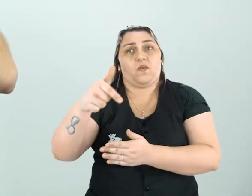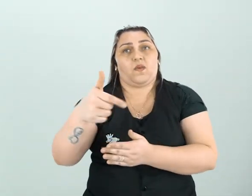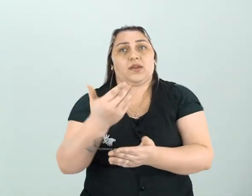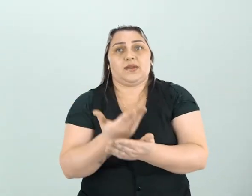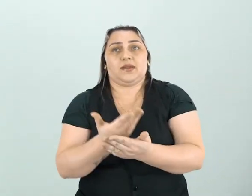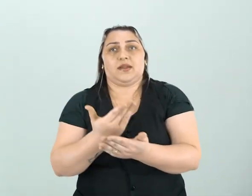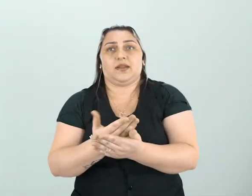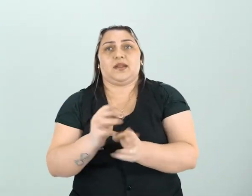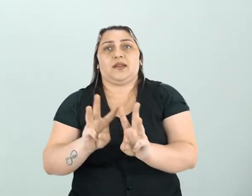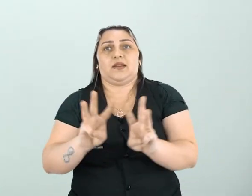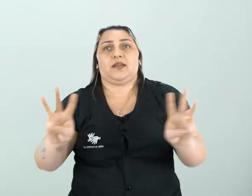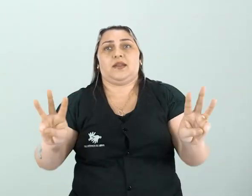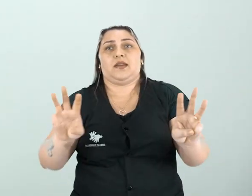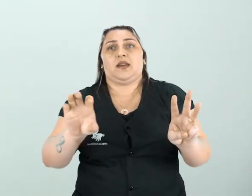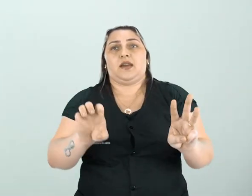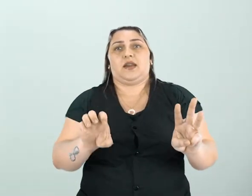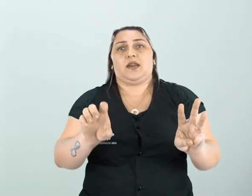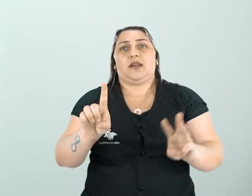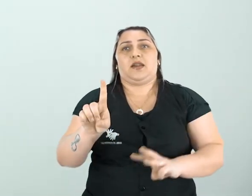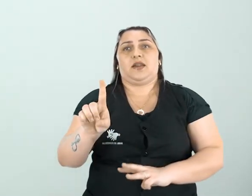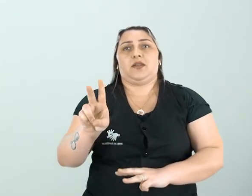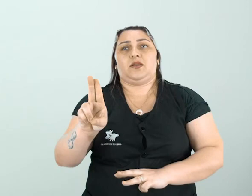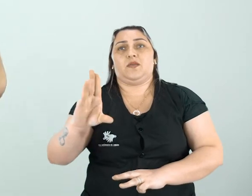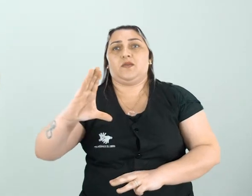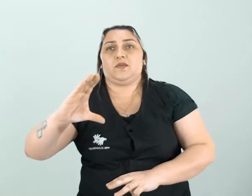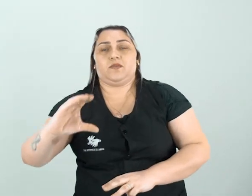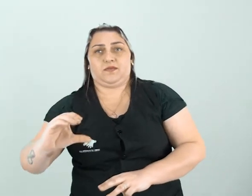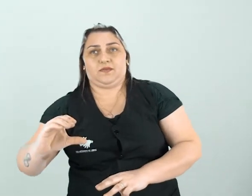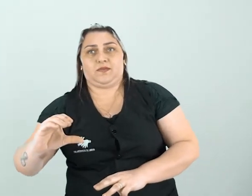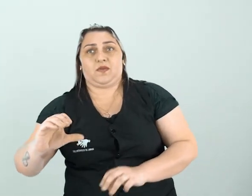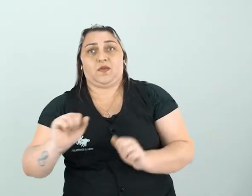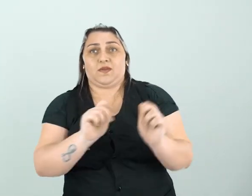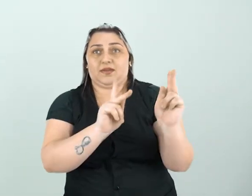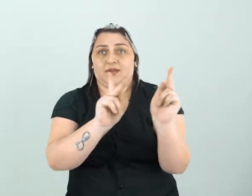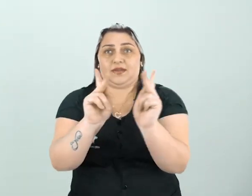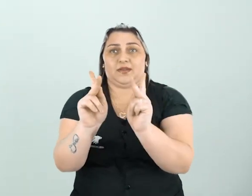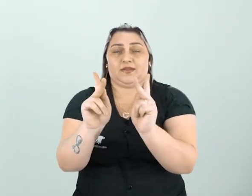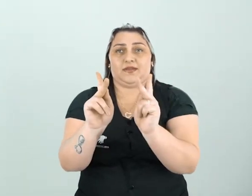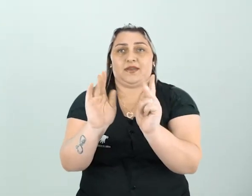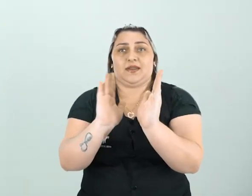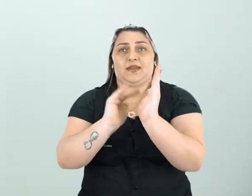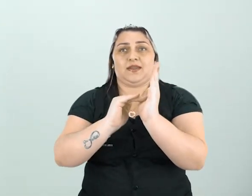outras aulas na nossa plataforma Eduque,